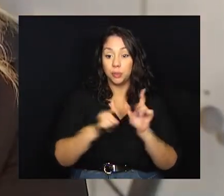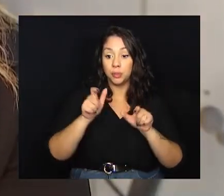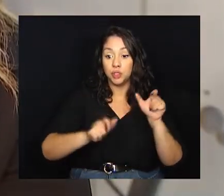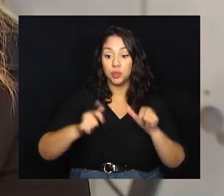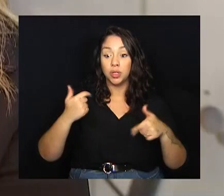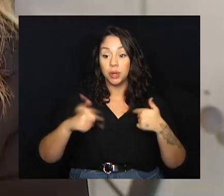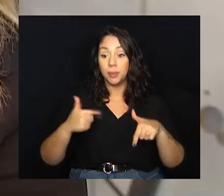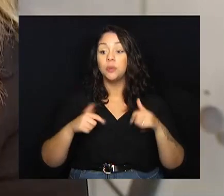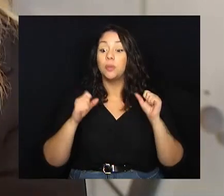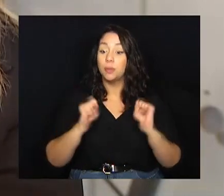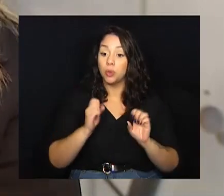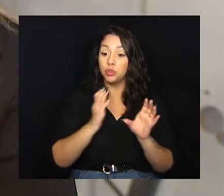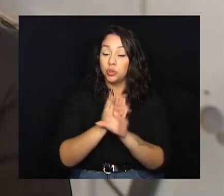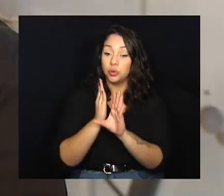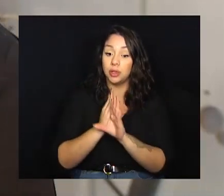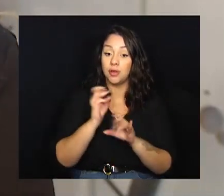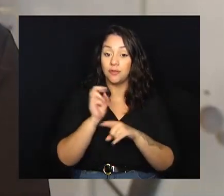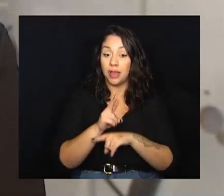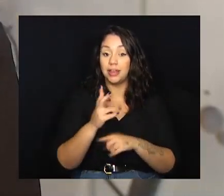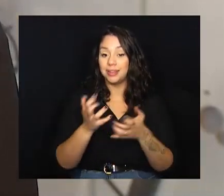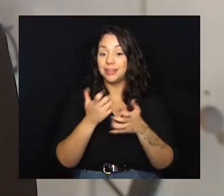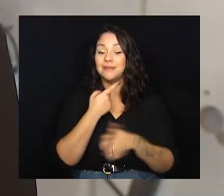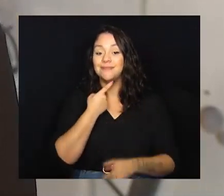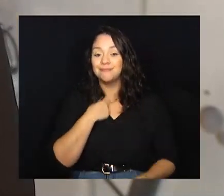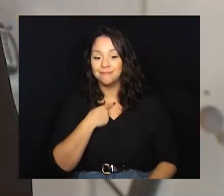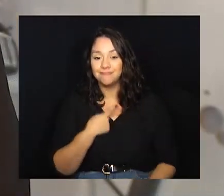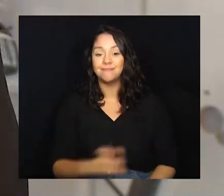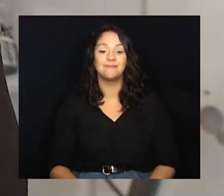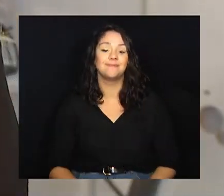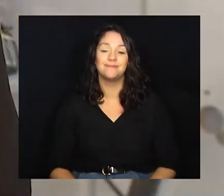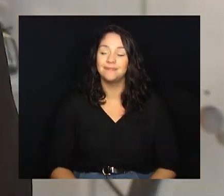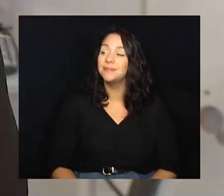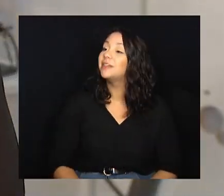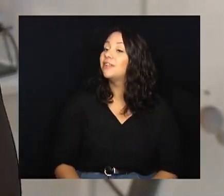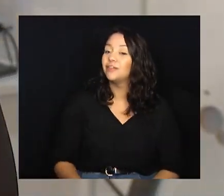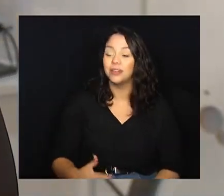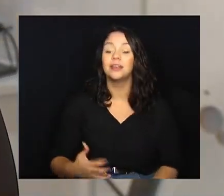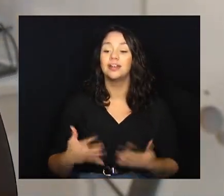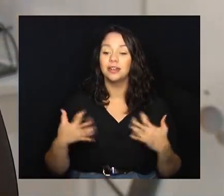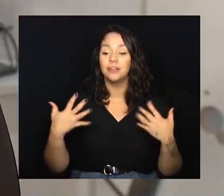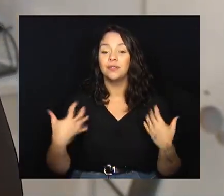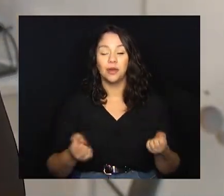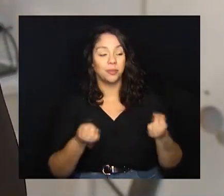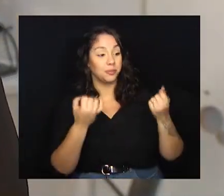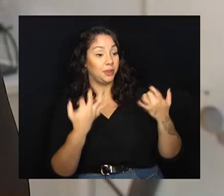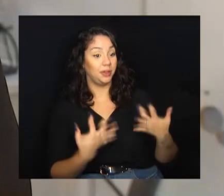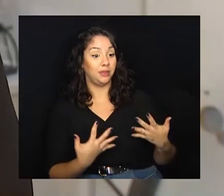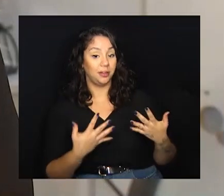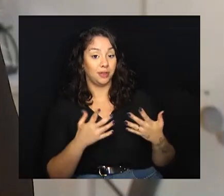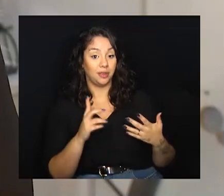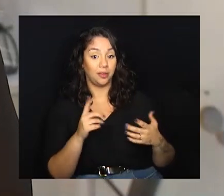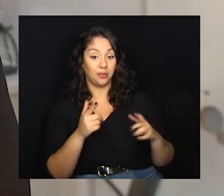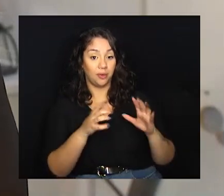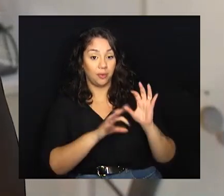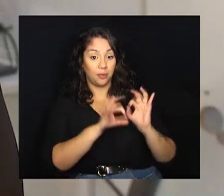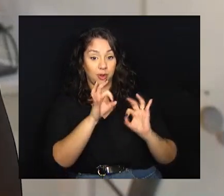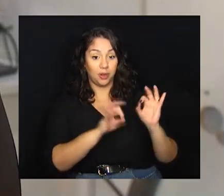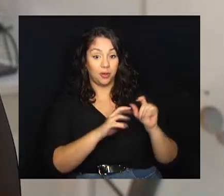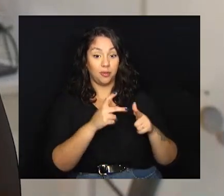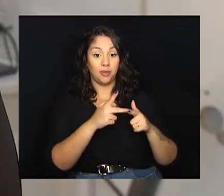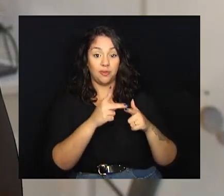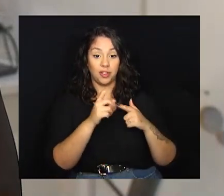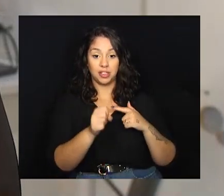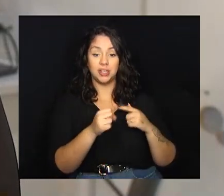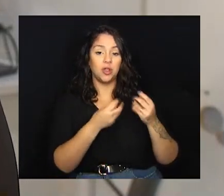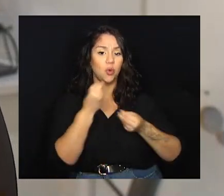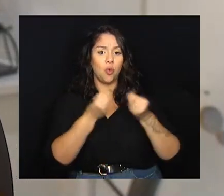sim encontrar aquela vaga que ele deseja bom vamos falar sobre o programa vencer um pouquinho conta pra gente como funciona